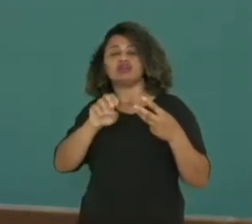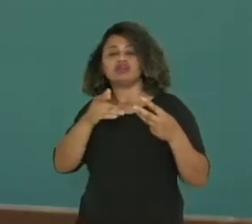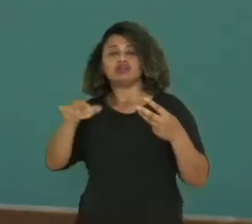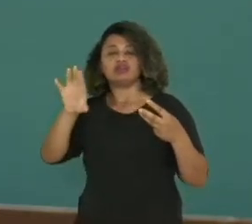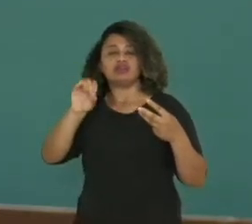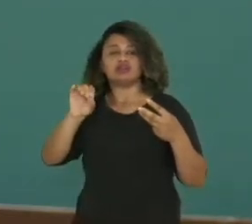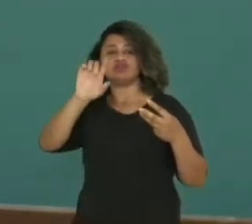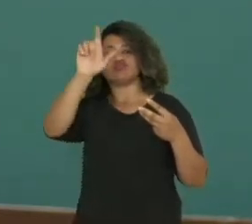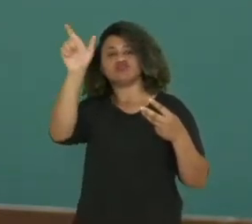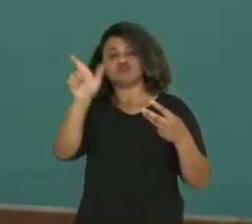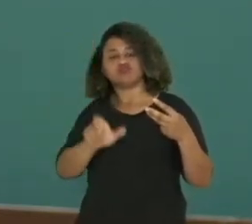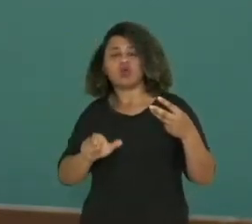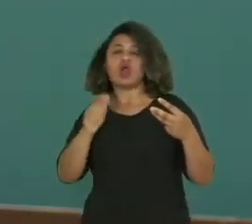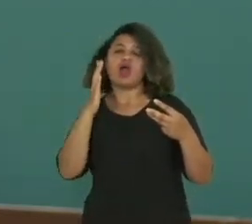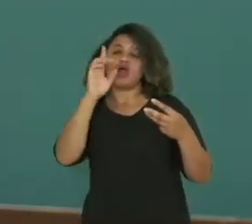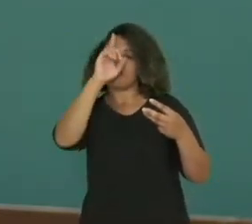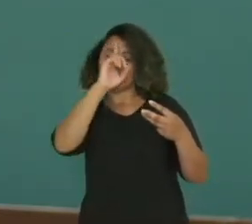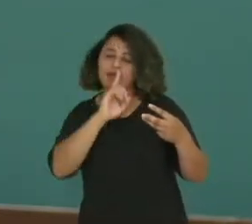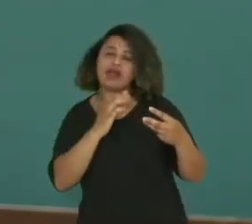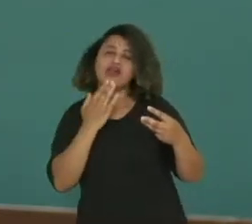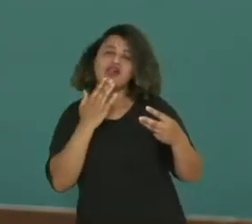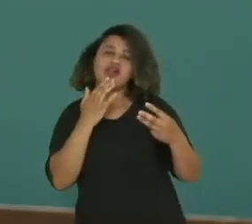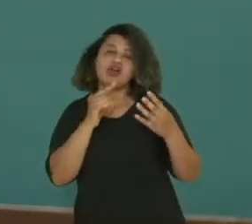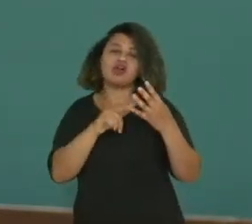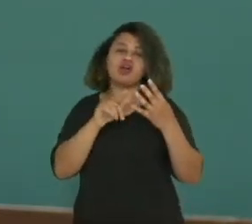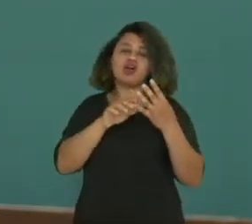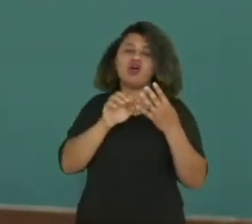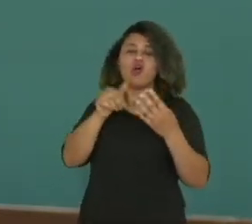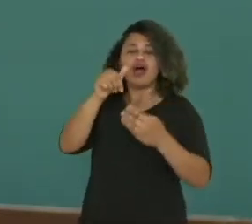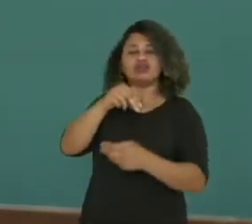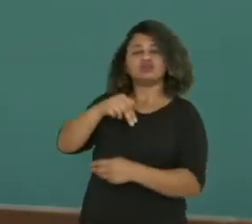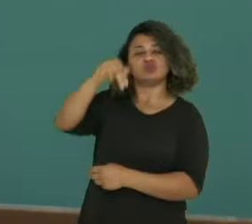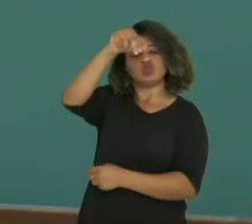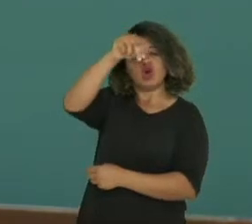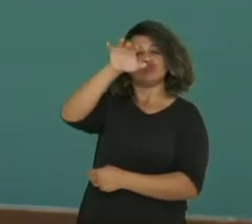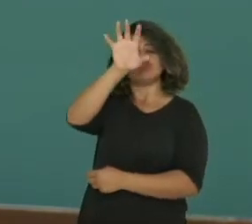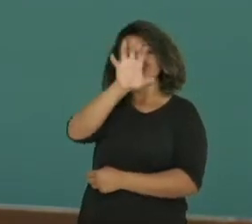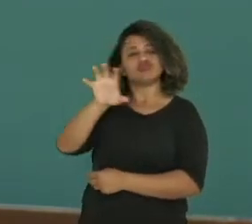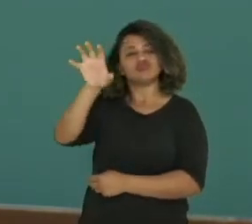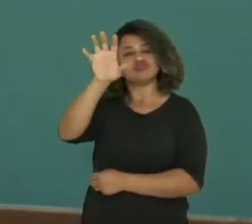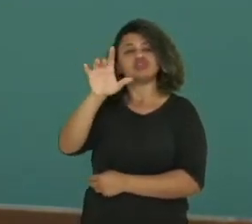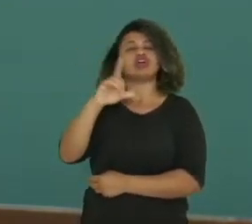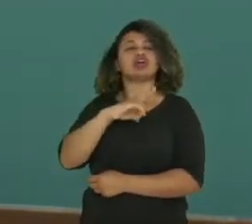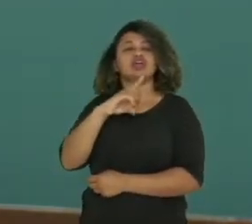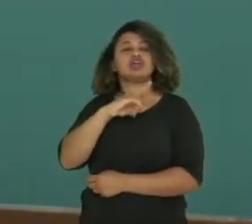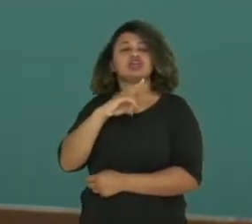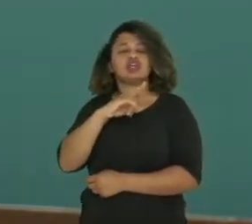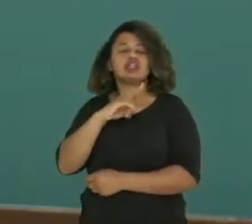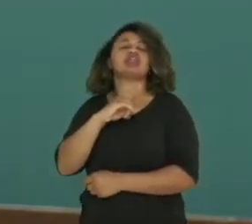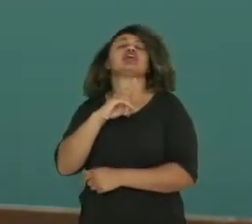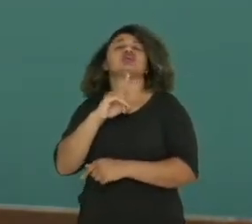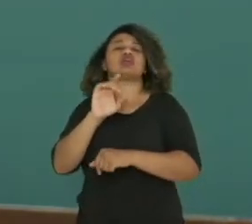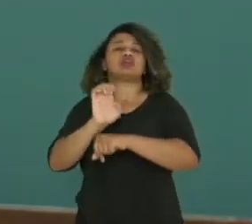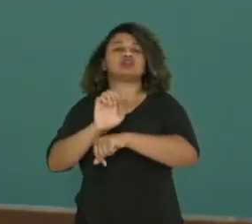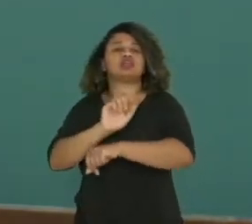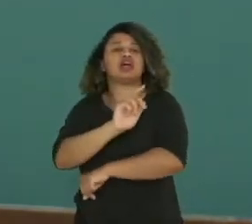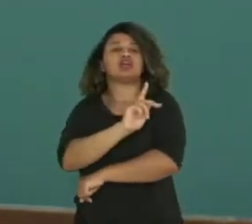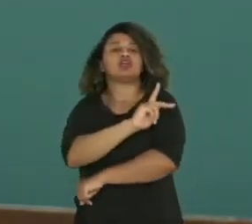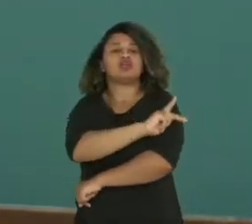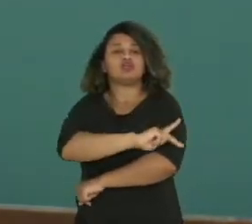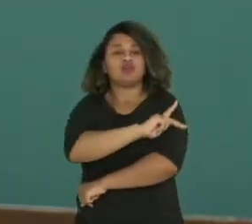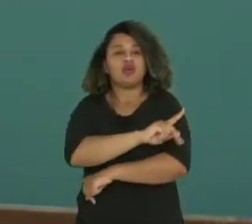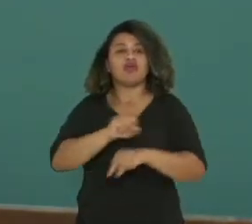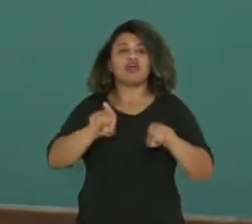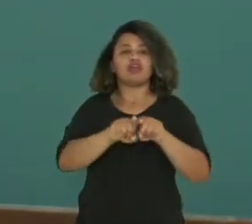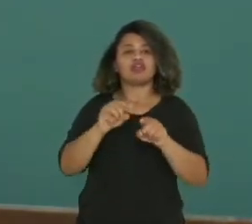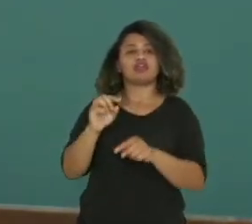temos em amarelo. E o Meio Norte que engloba ali os estados do Piauí e do Maranhão. Então,